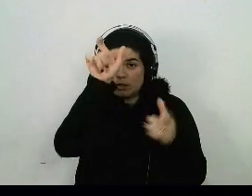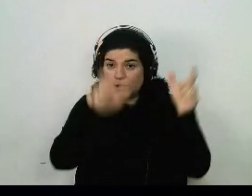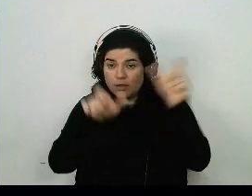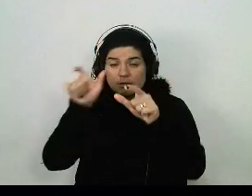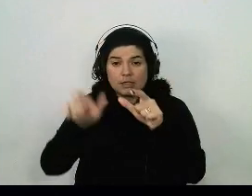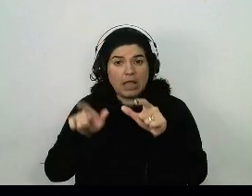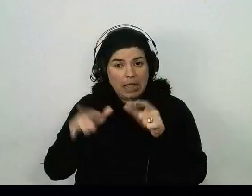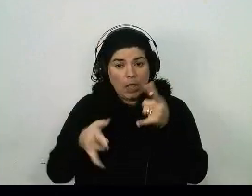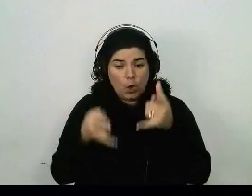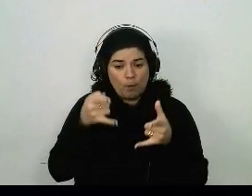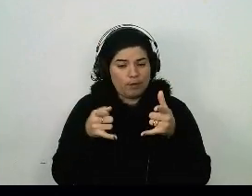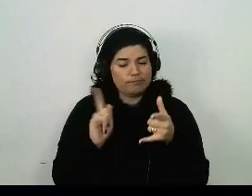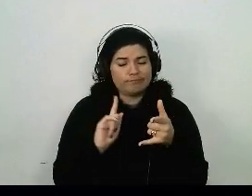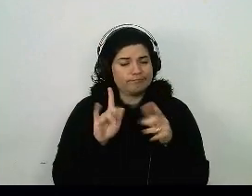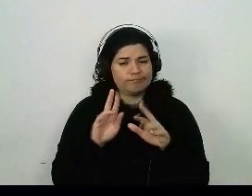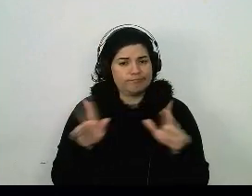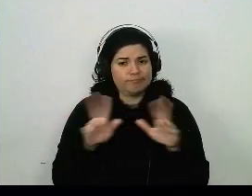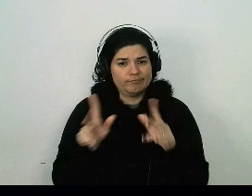máquinas